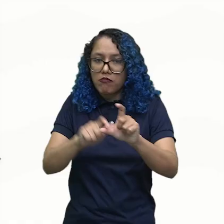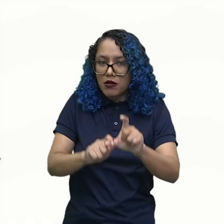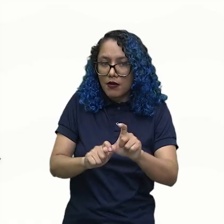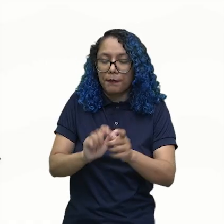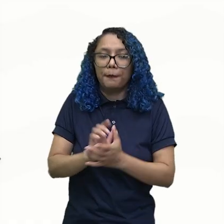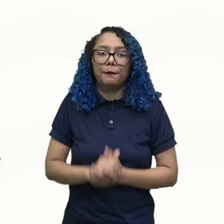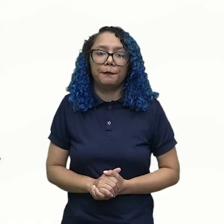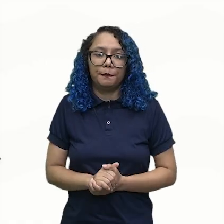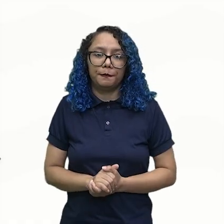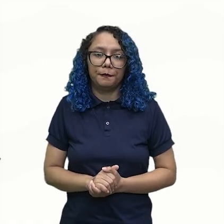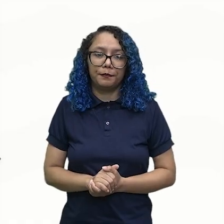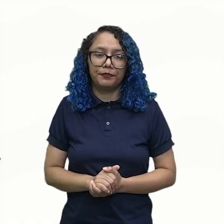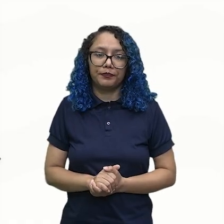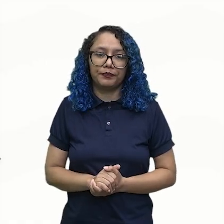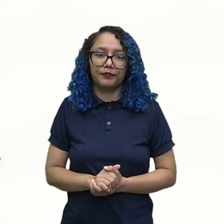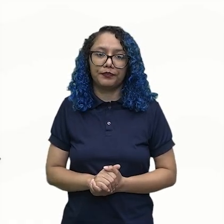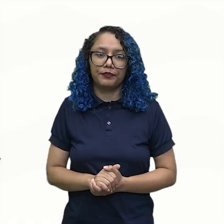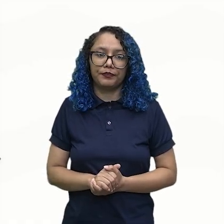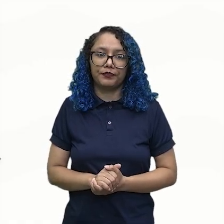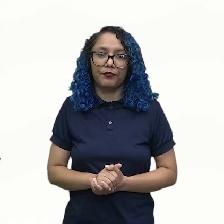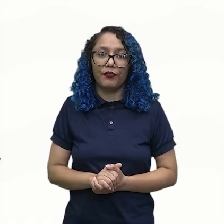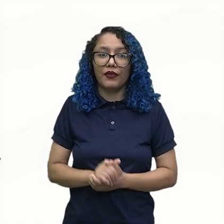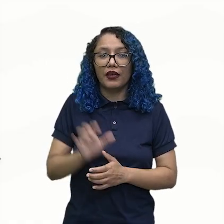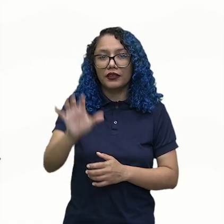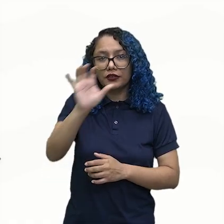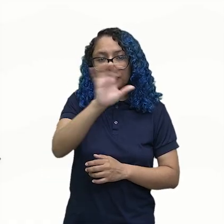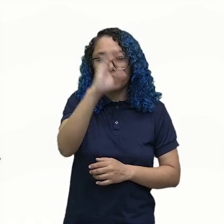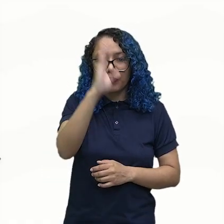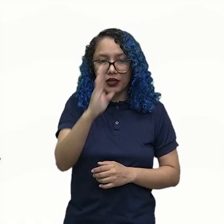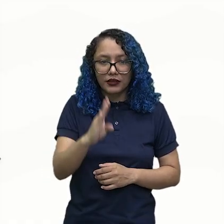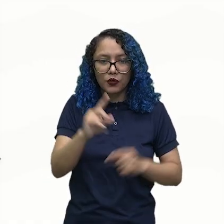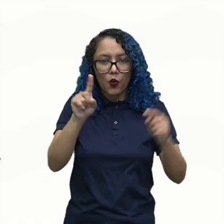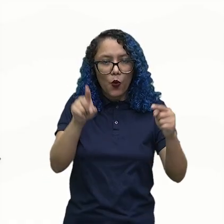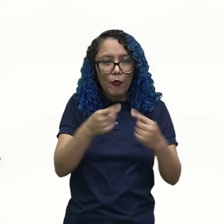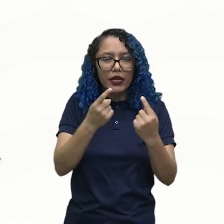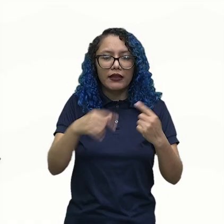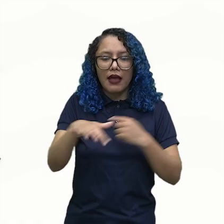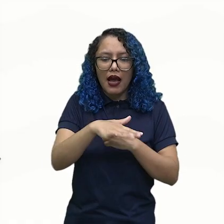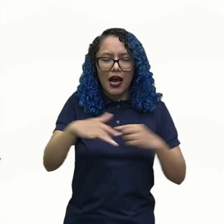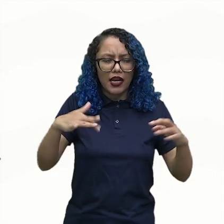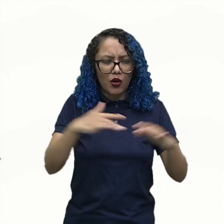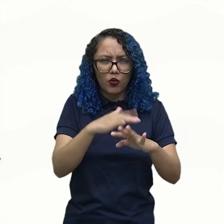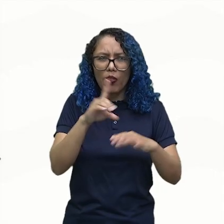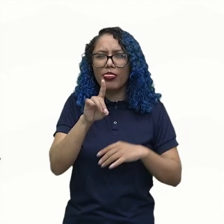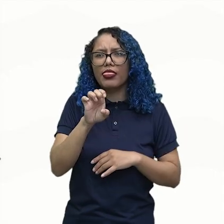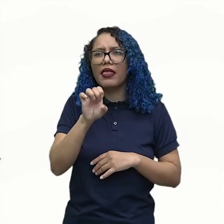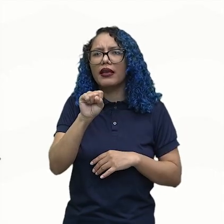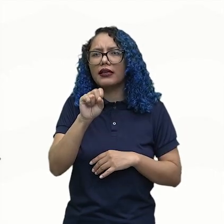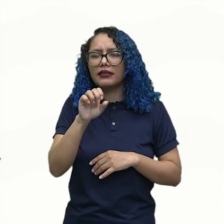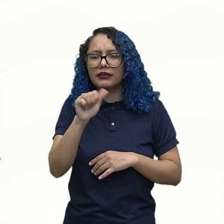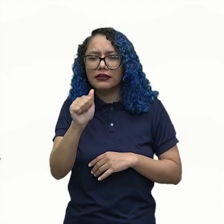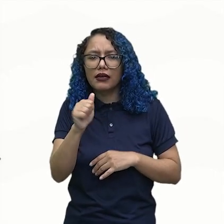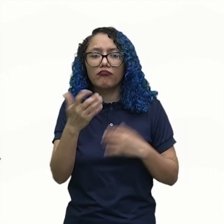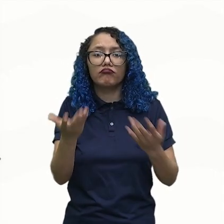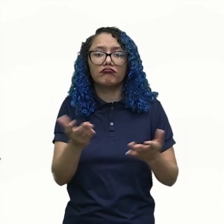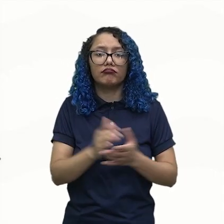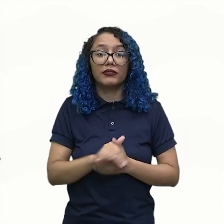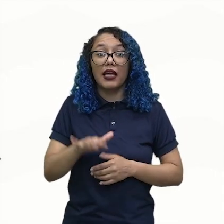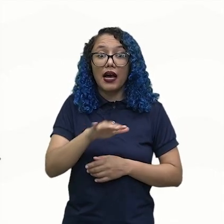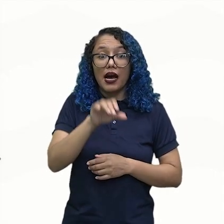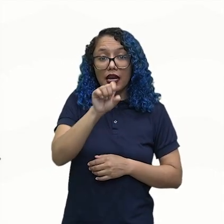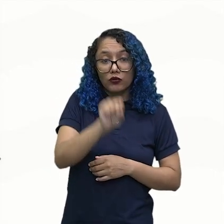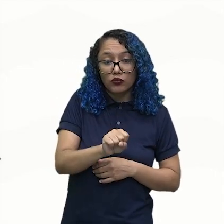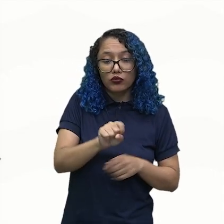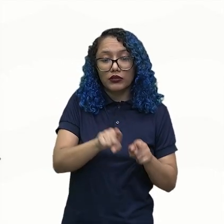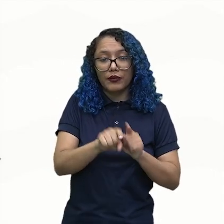eh, região do Brasil onde eu tenho rede urbana densa, sul e sudeste. Região do Brasil onde eu